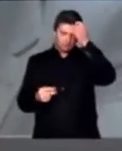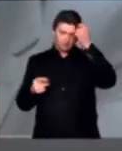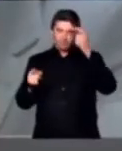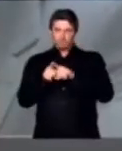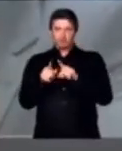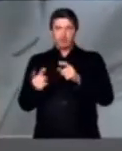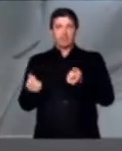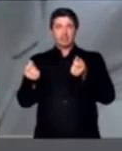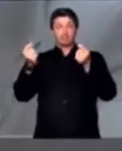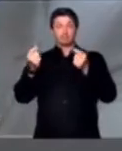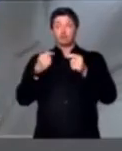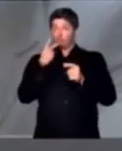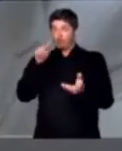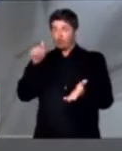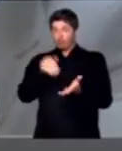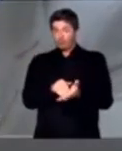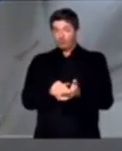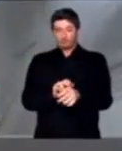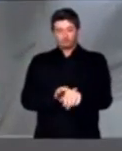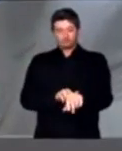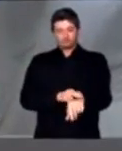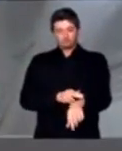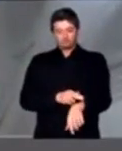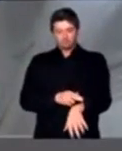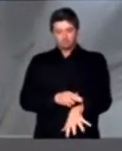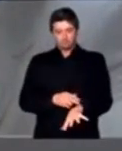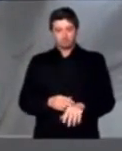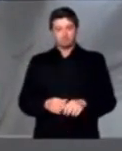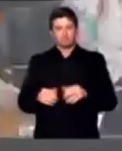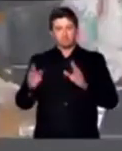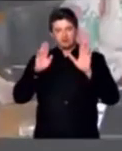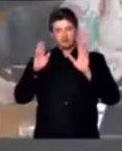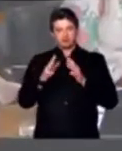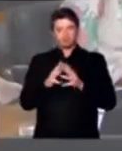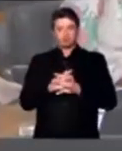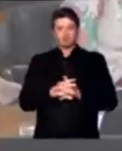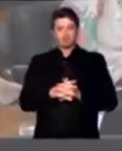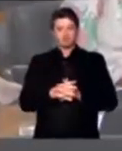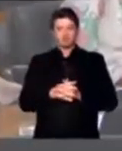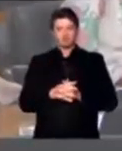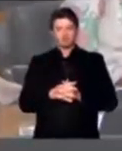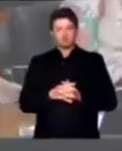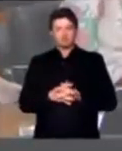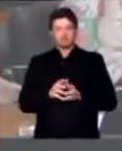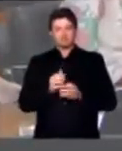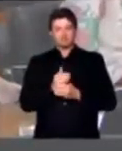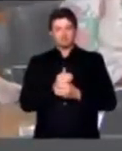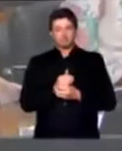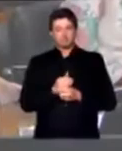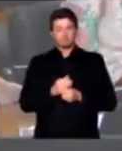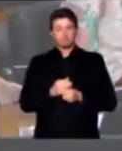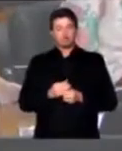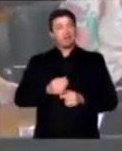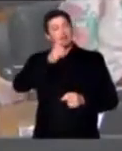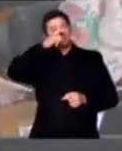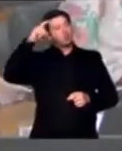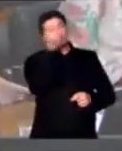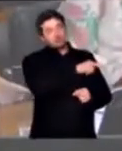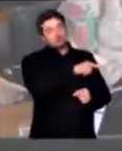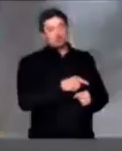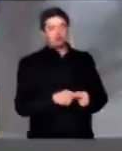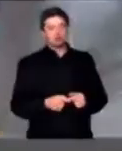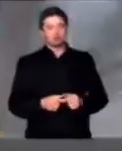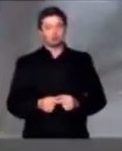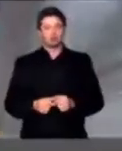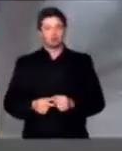país, que é o final desse advento. Isso é mentira. Isso é mentira de Vossa Excelência. A